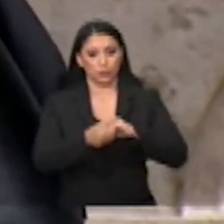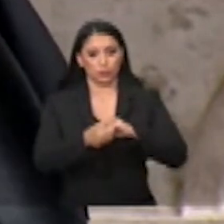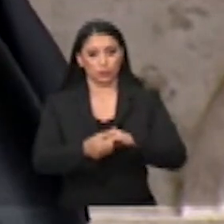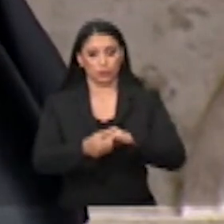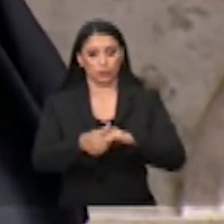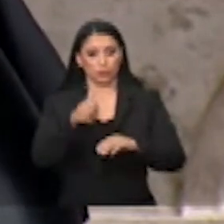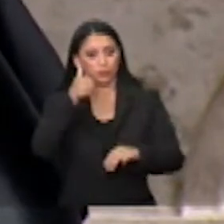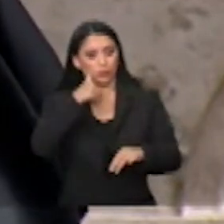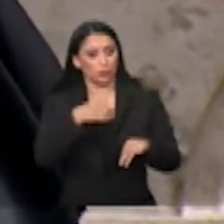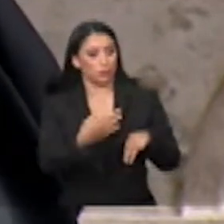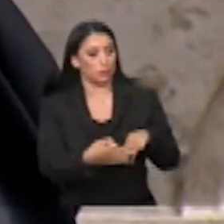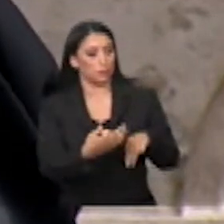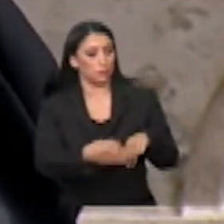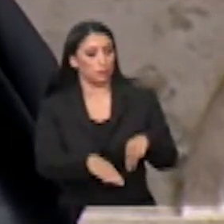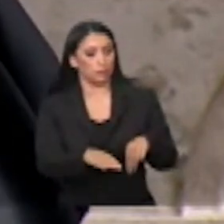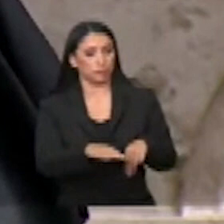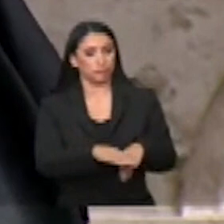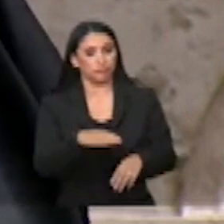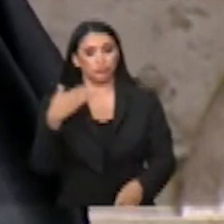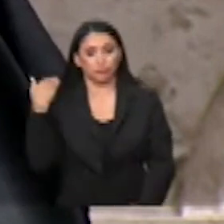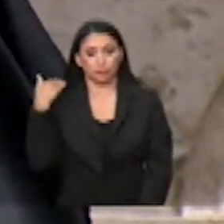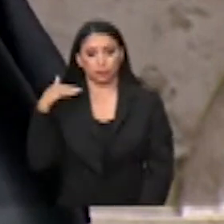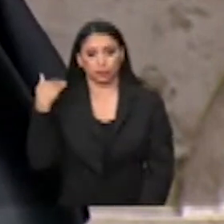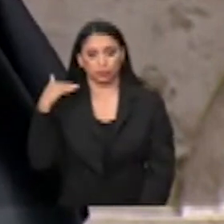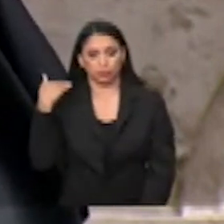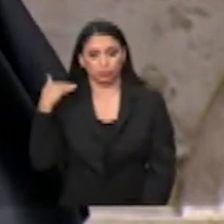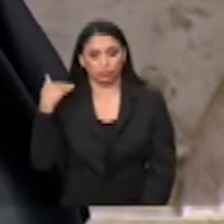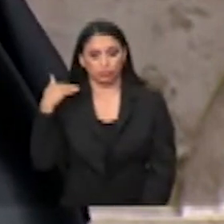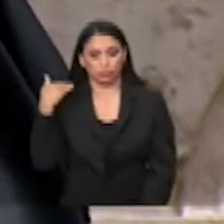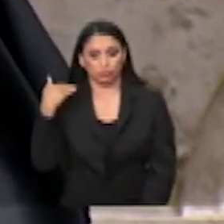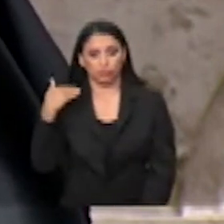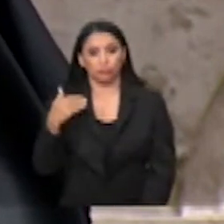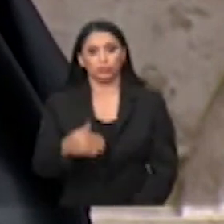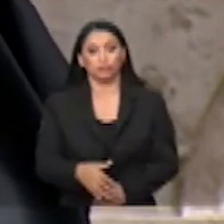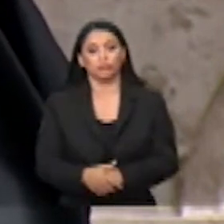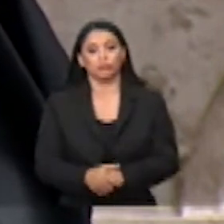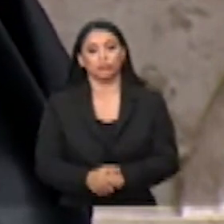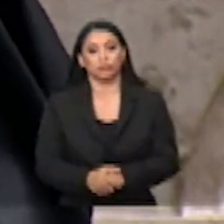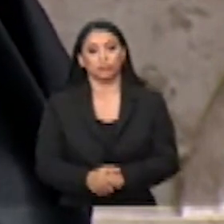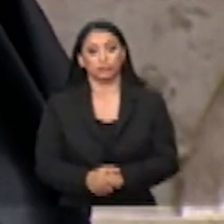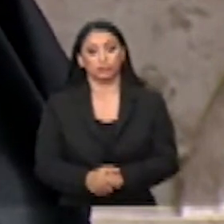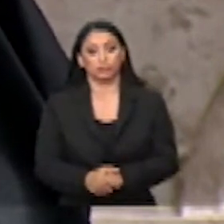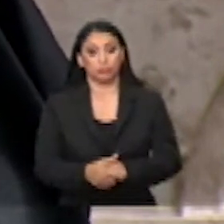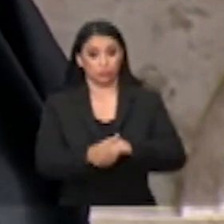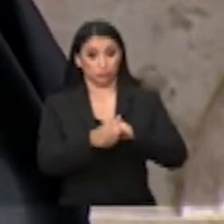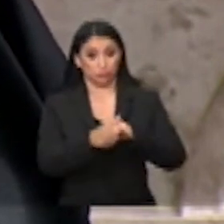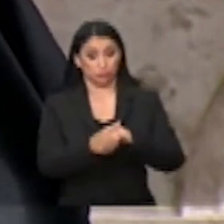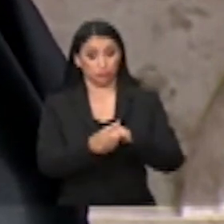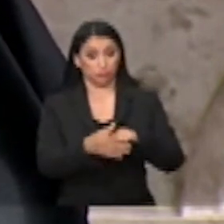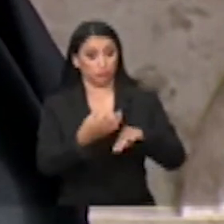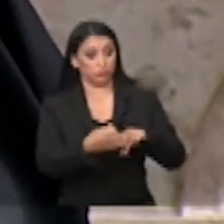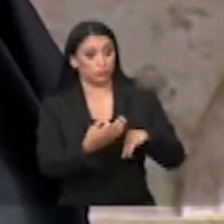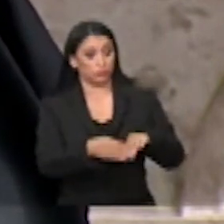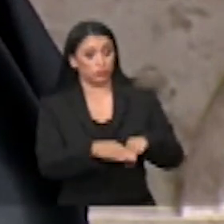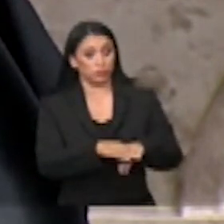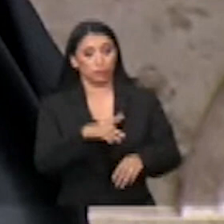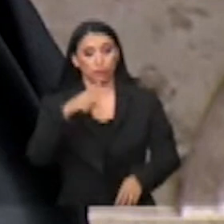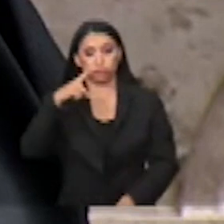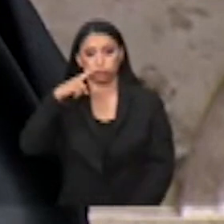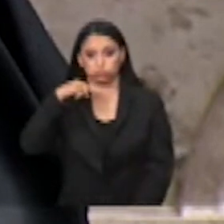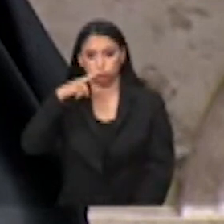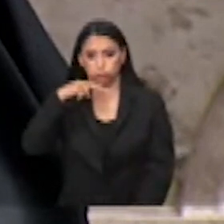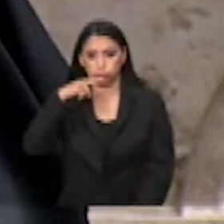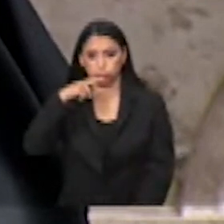a senhora ministra Carmen Lúcia. Cumprimento o excelentíssimo senhor ministro decano Gilmar